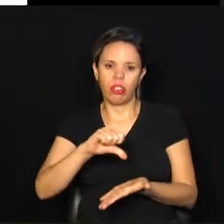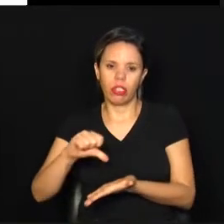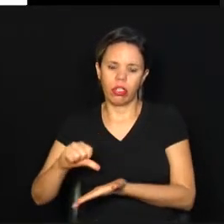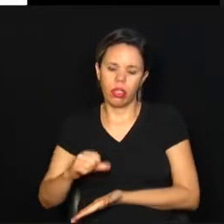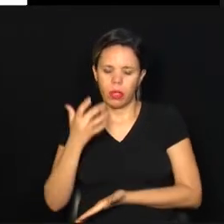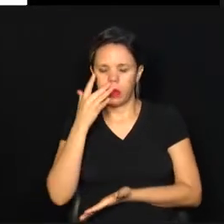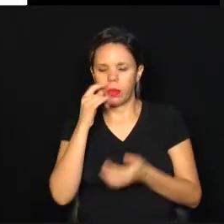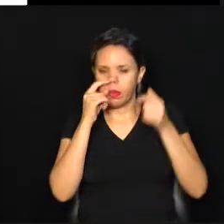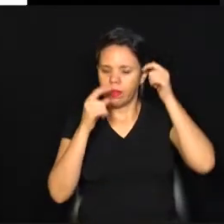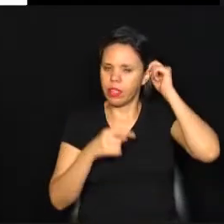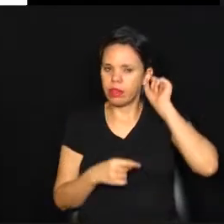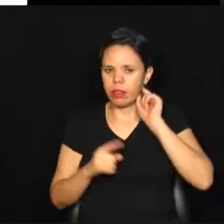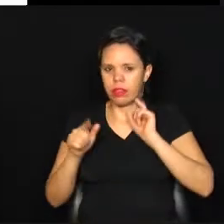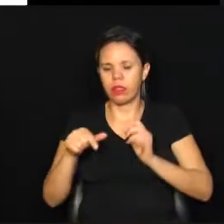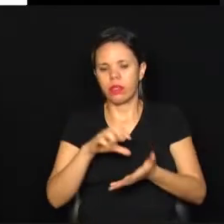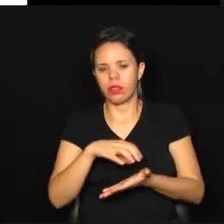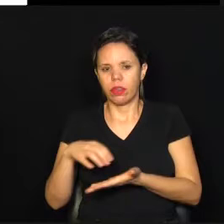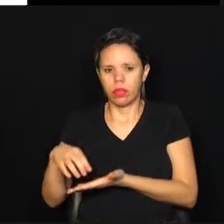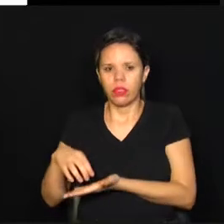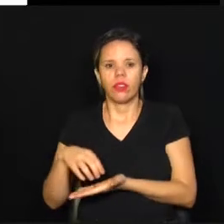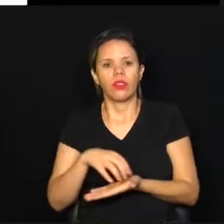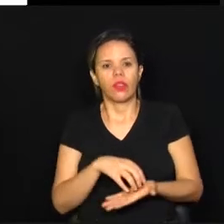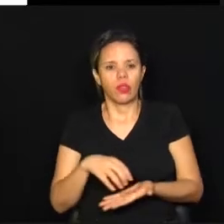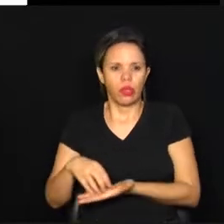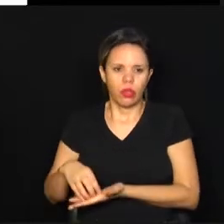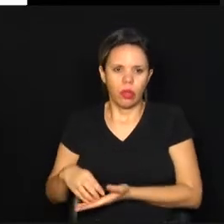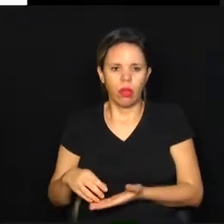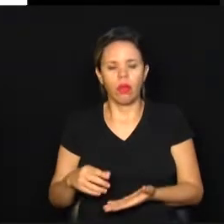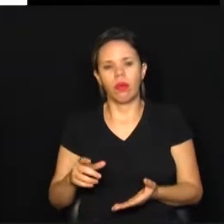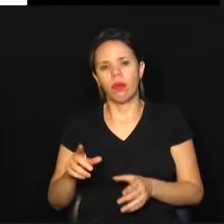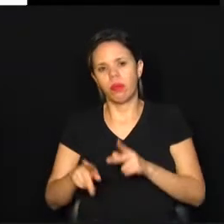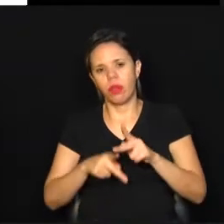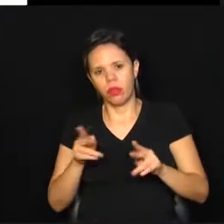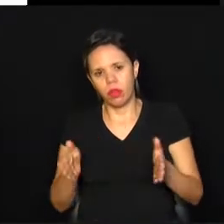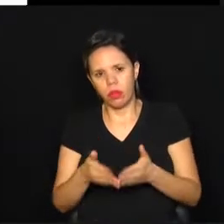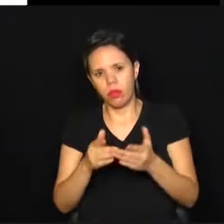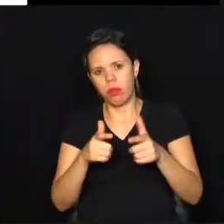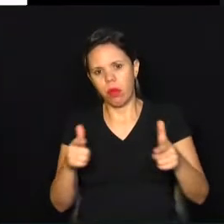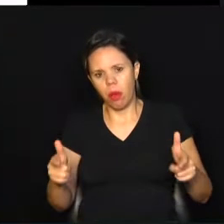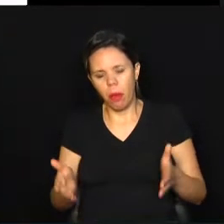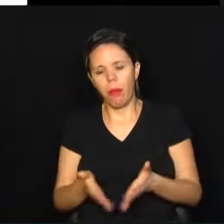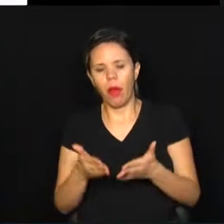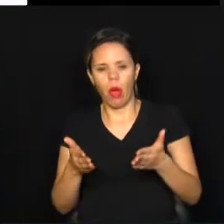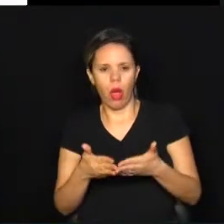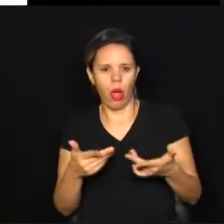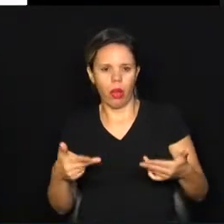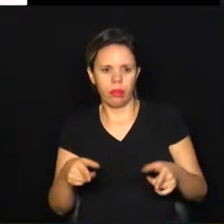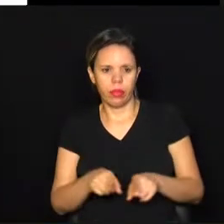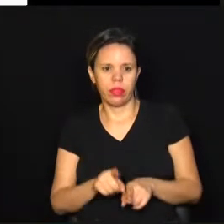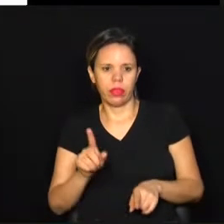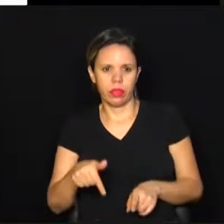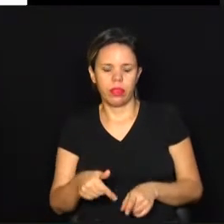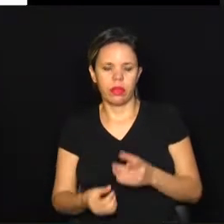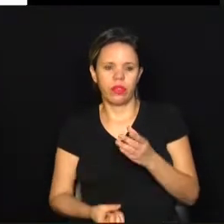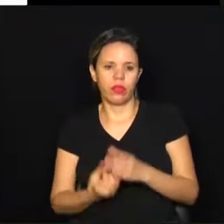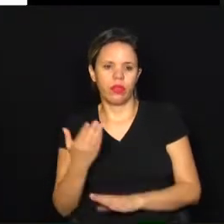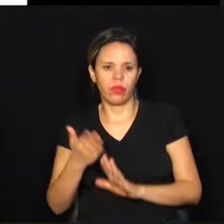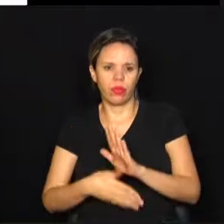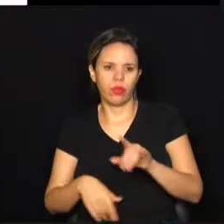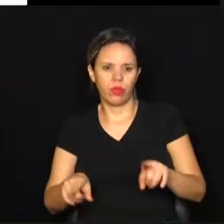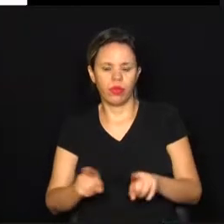Ouro Verde são regiões que concentram uma população de baixa renda, de maior vulnerabilidade social. Isso está materializado